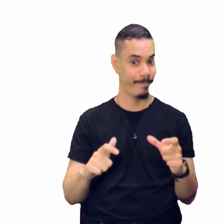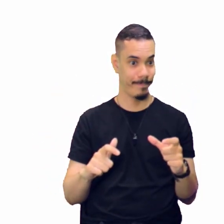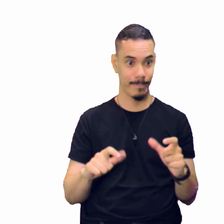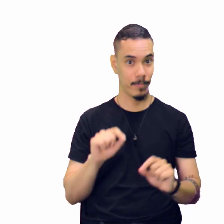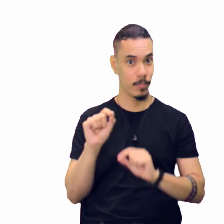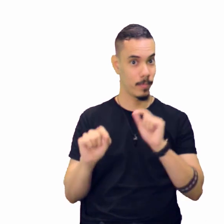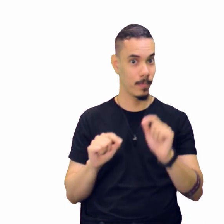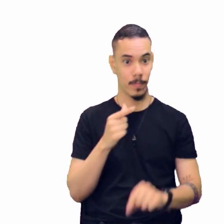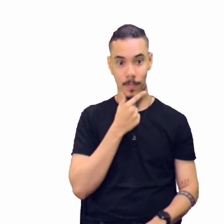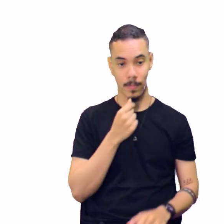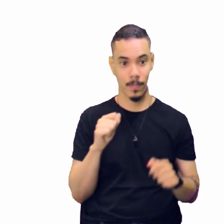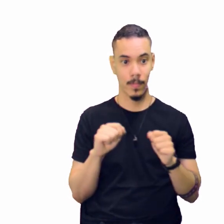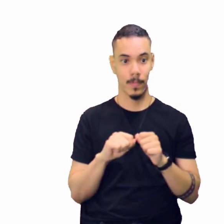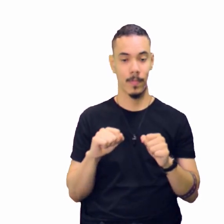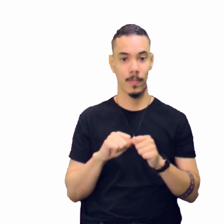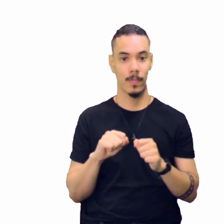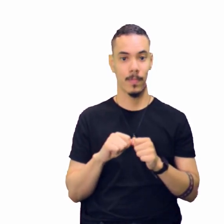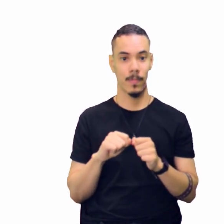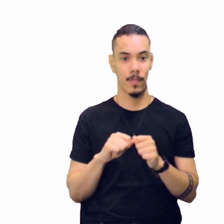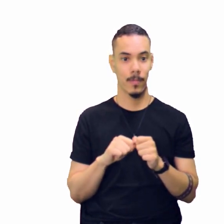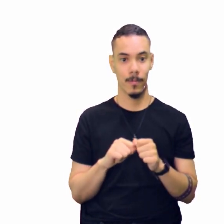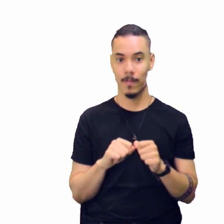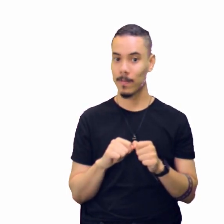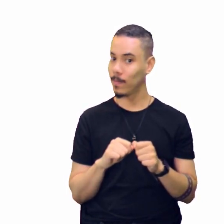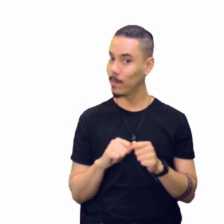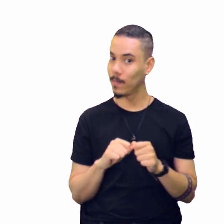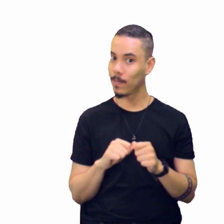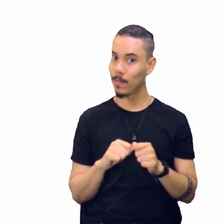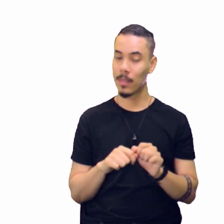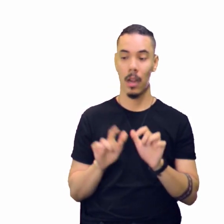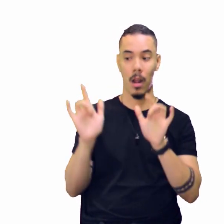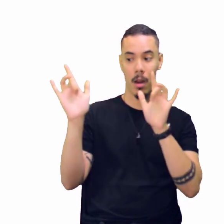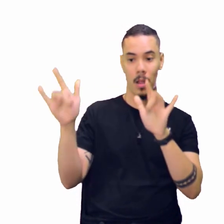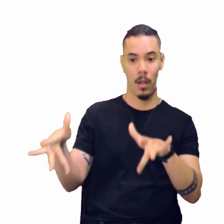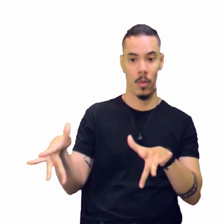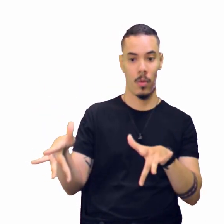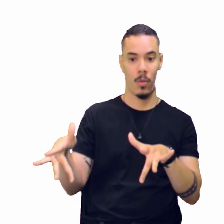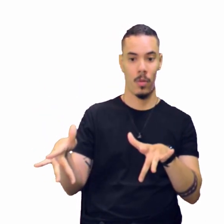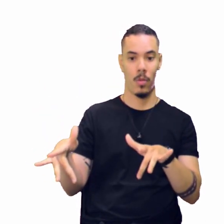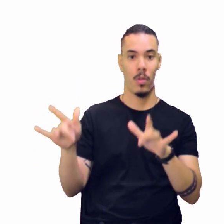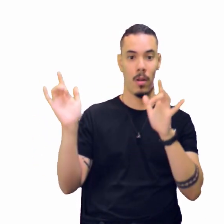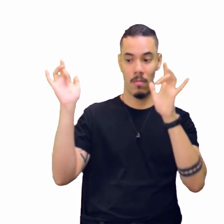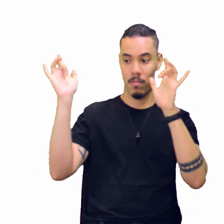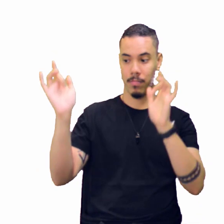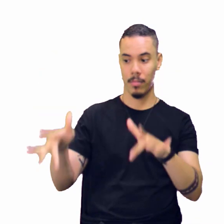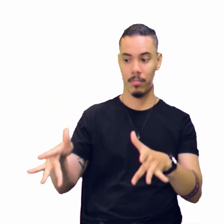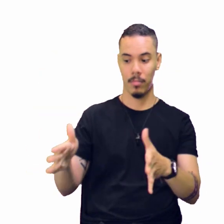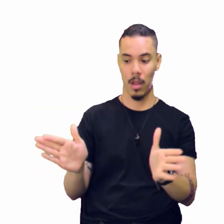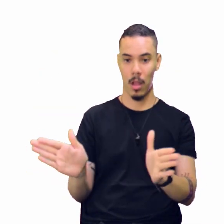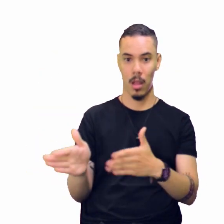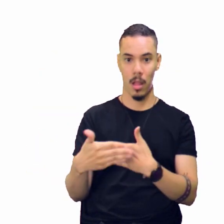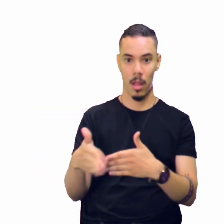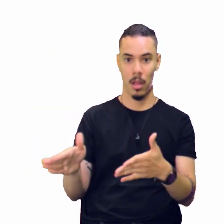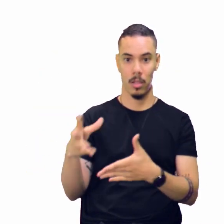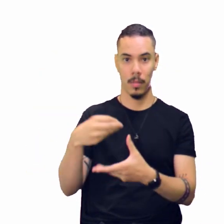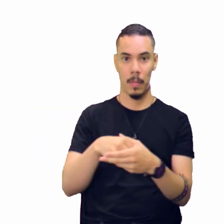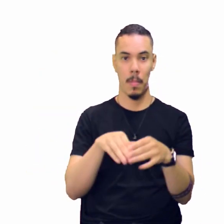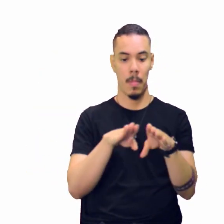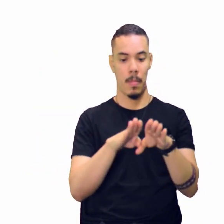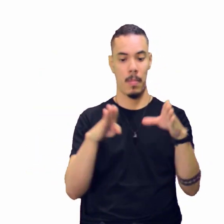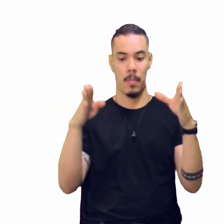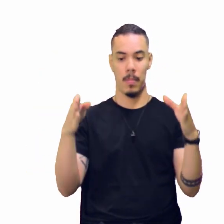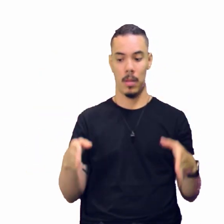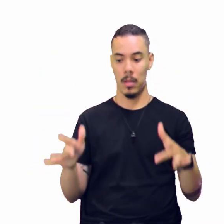Que o homem fez? Ah, muito bem, tá aqui o verbo largar. Né? Largou a caixa em cima da